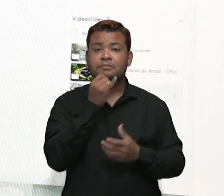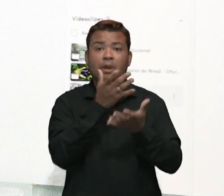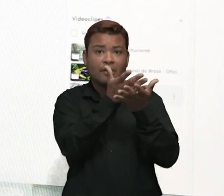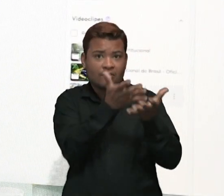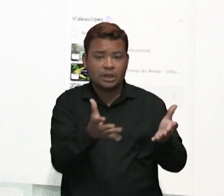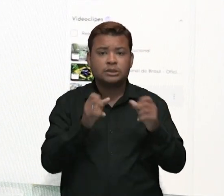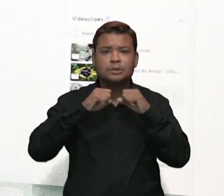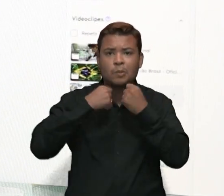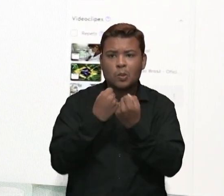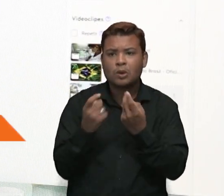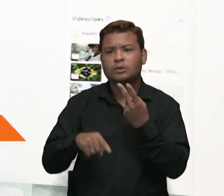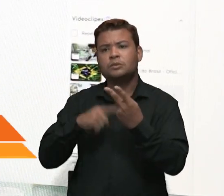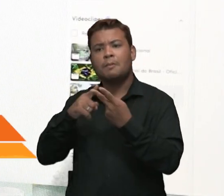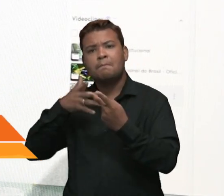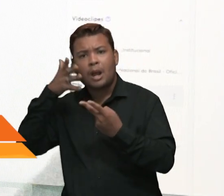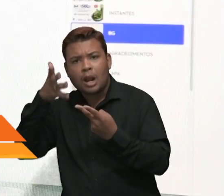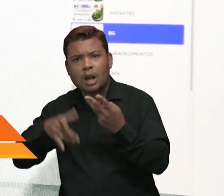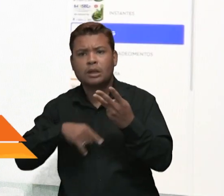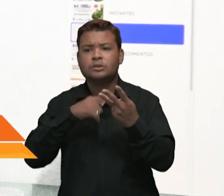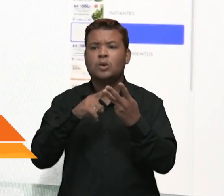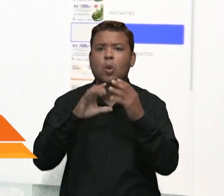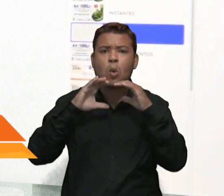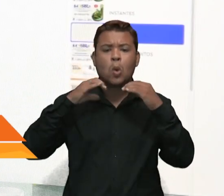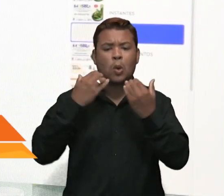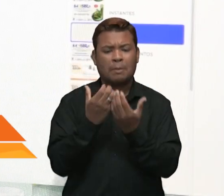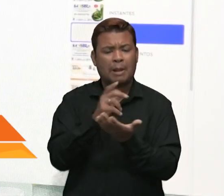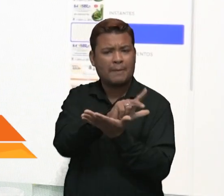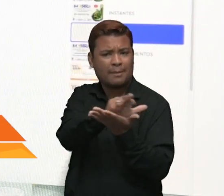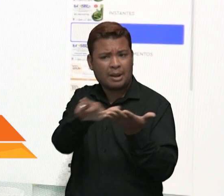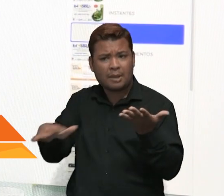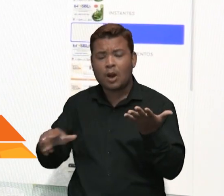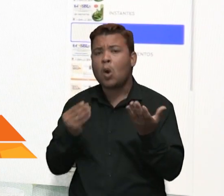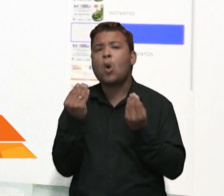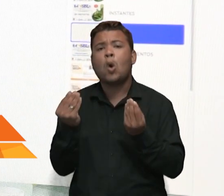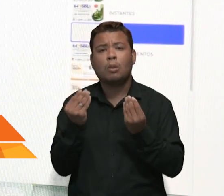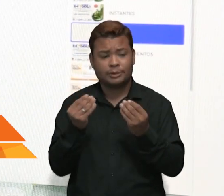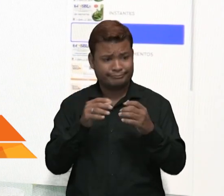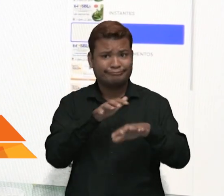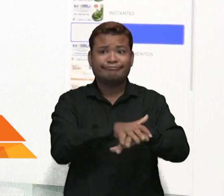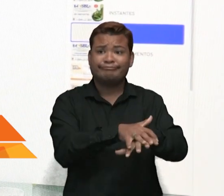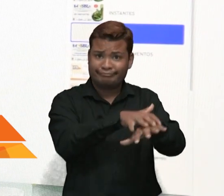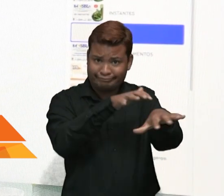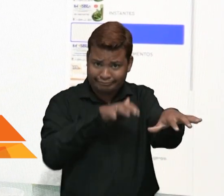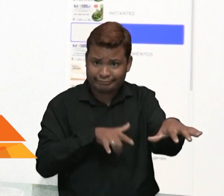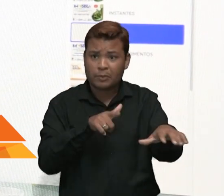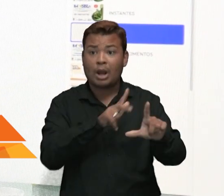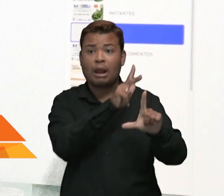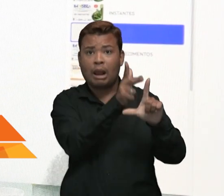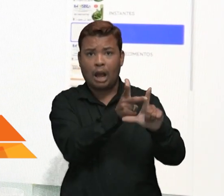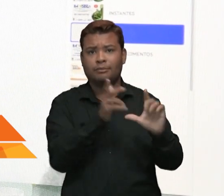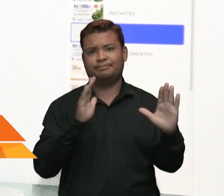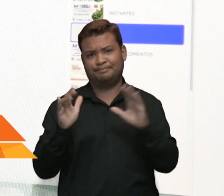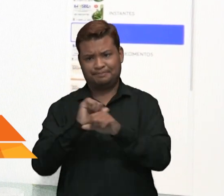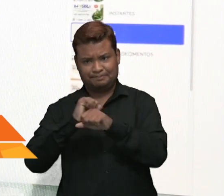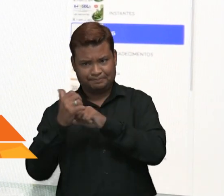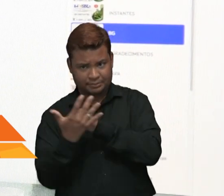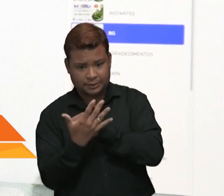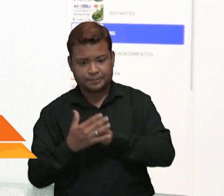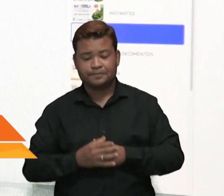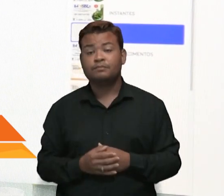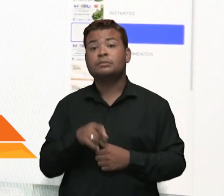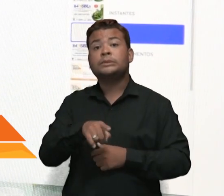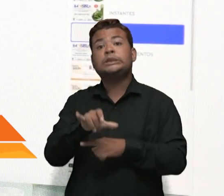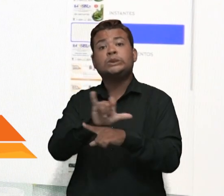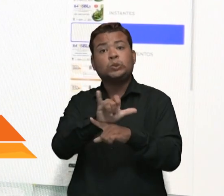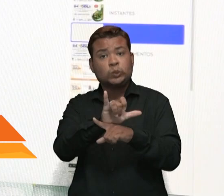simpósios, palestras, congressos só podiam ser feitos de forma remota durante a pandemia. A plataforma foi um dos